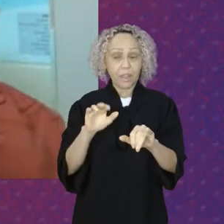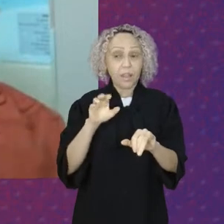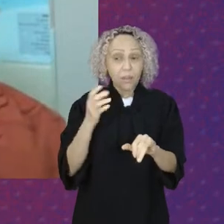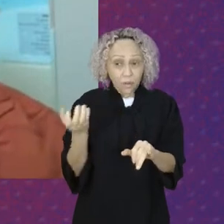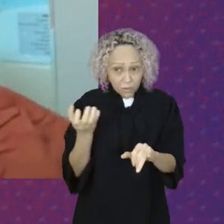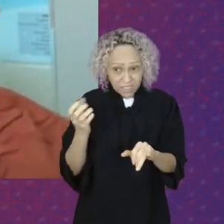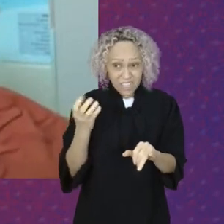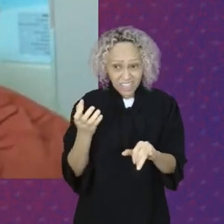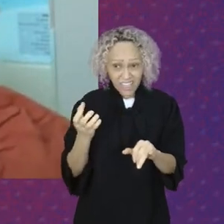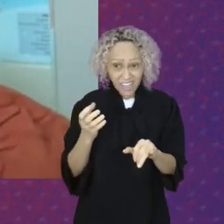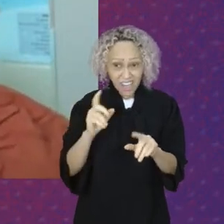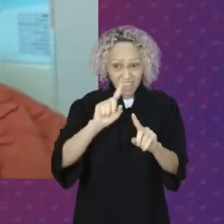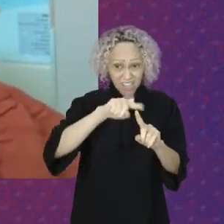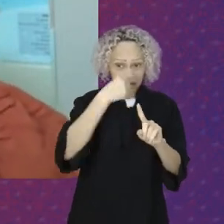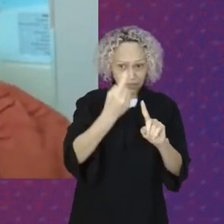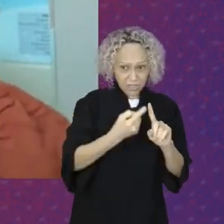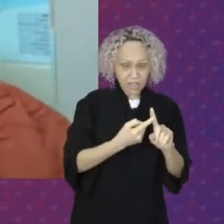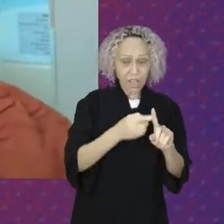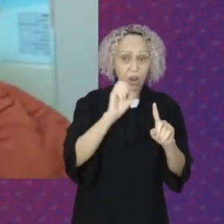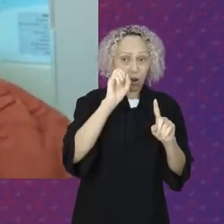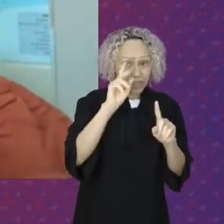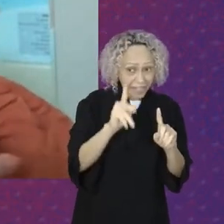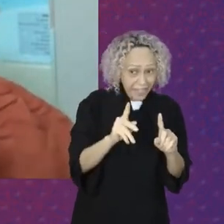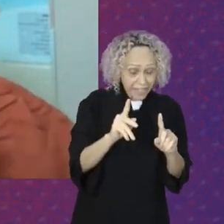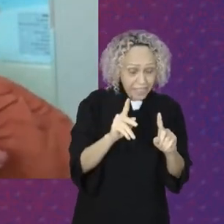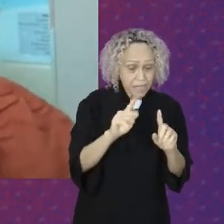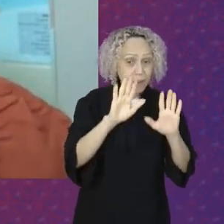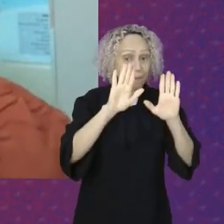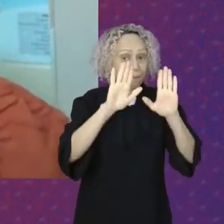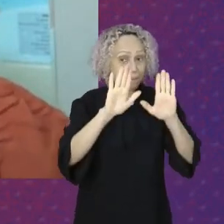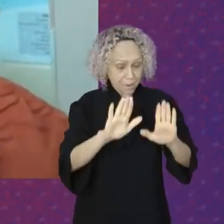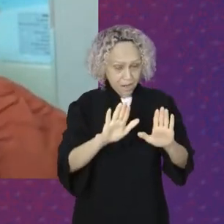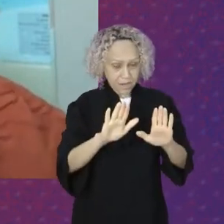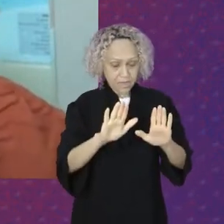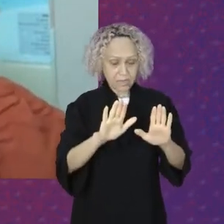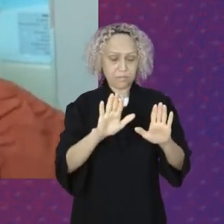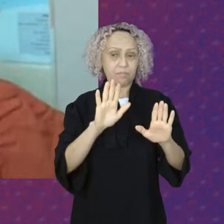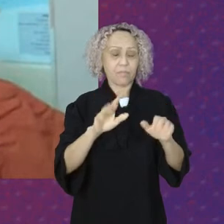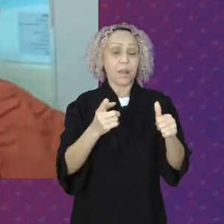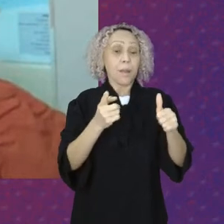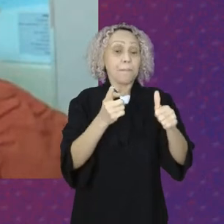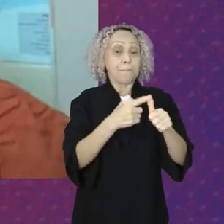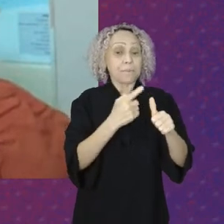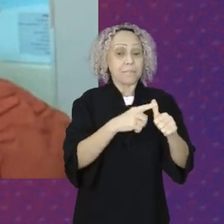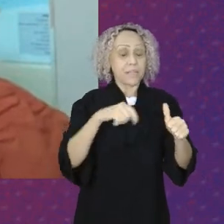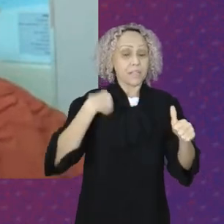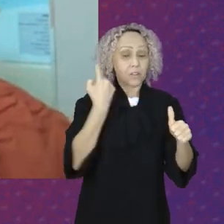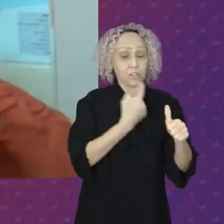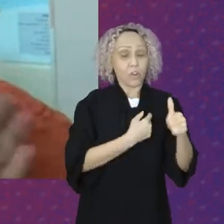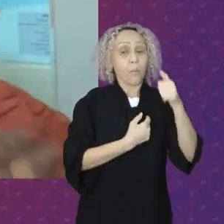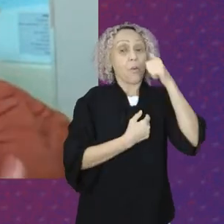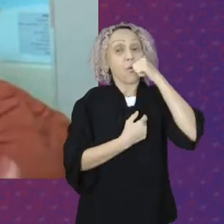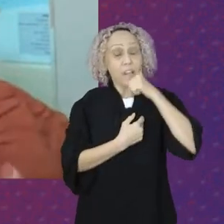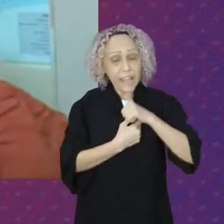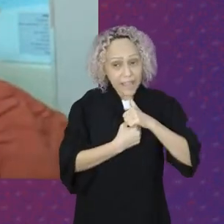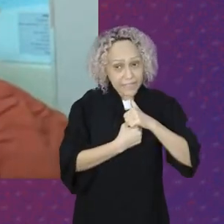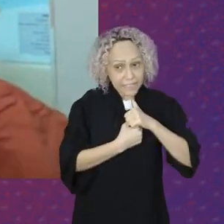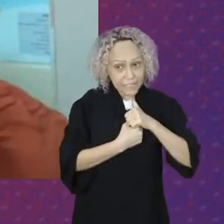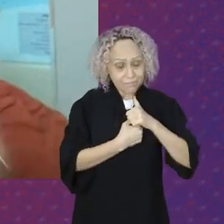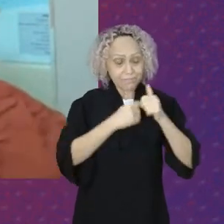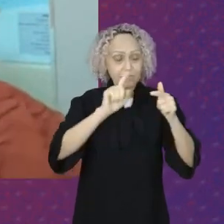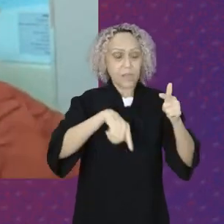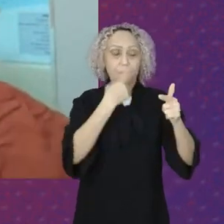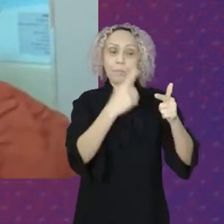gente não pode deixar de ser mulher. E isso faz bem, isso tem que fazer bem para nós. É claro que isso ajuda